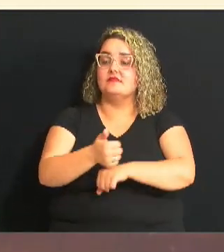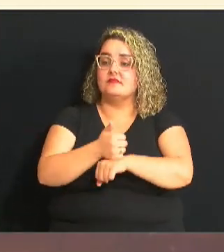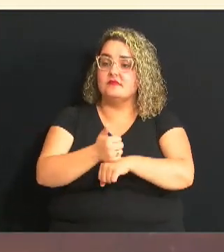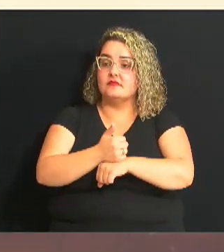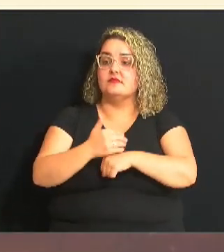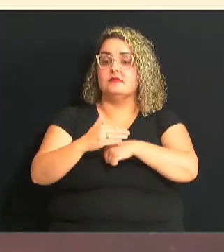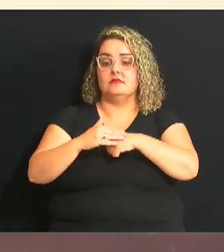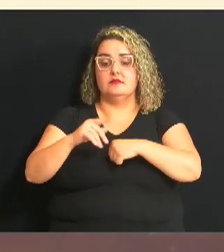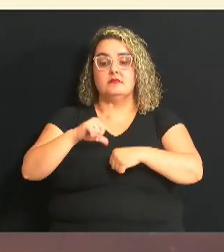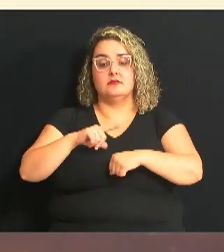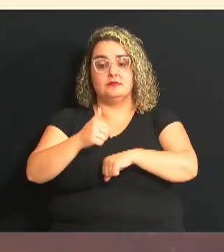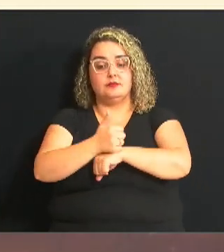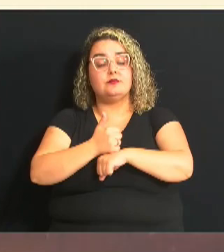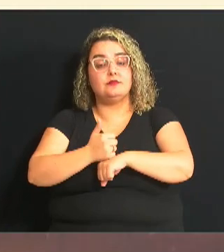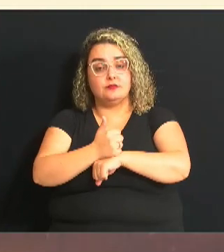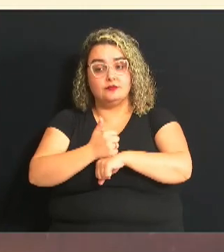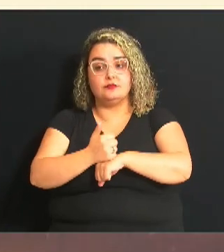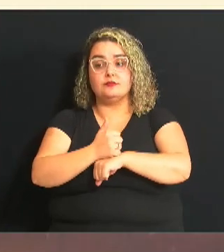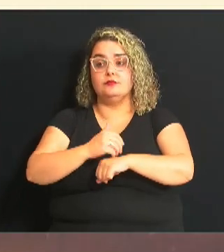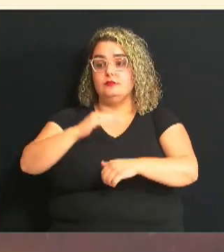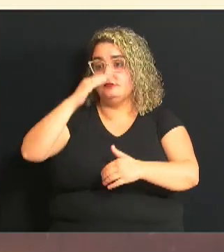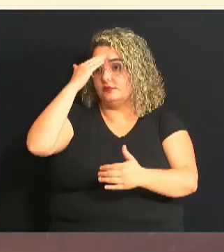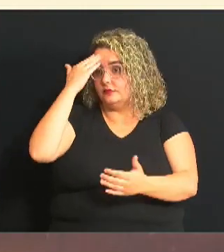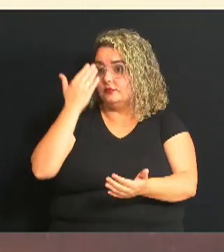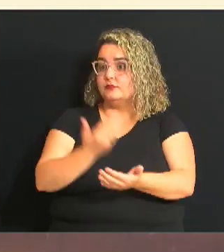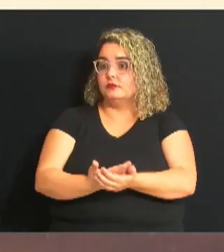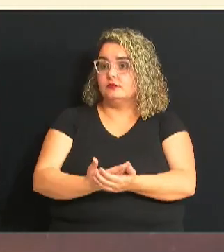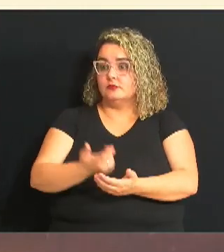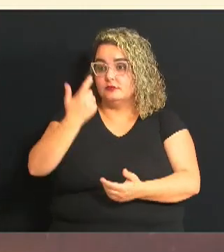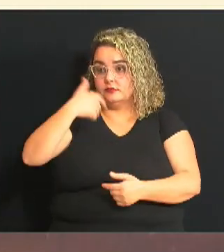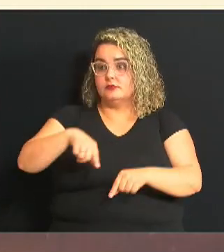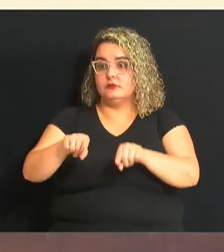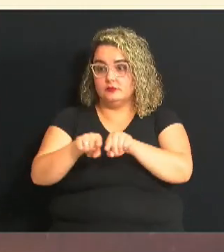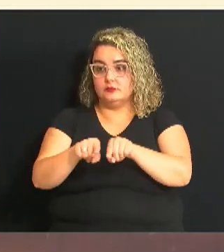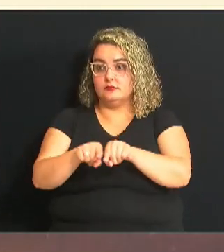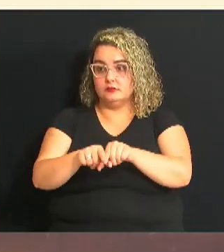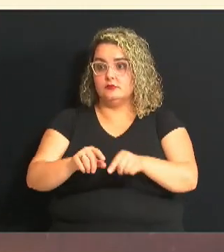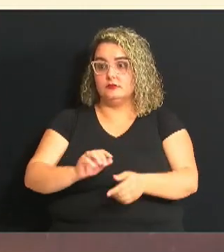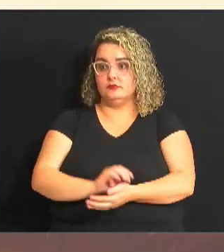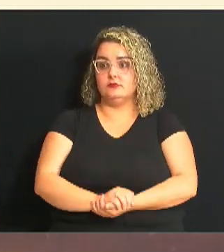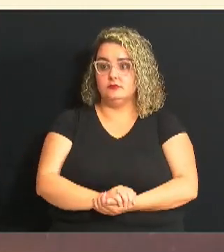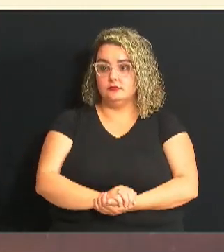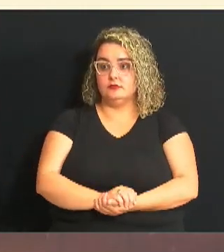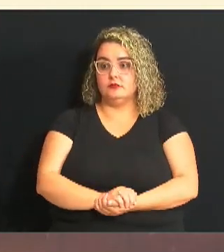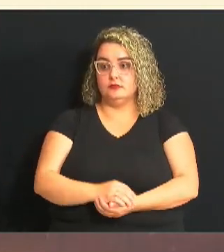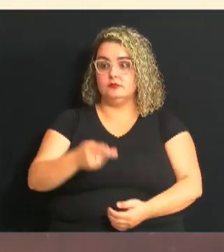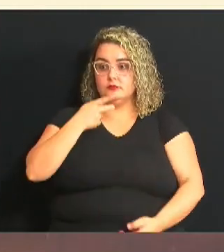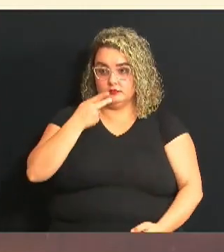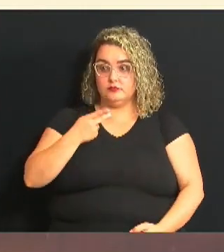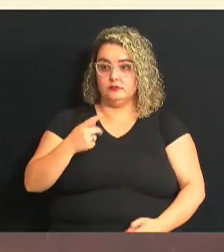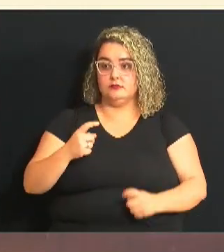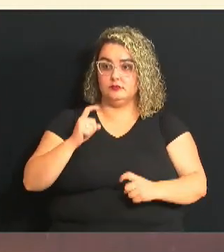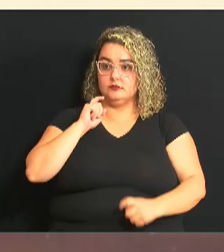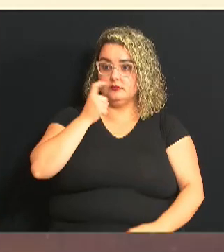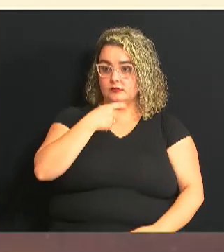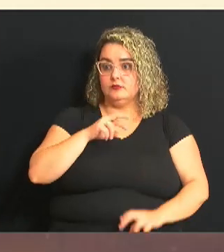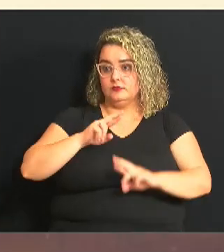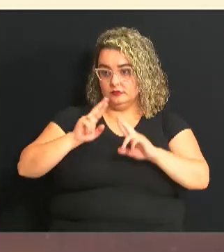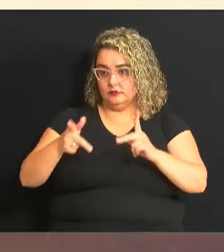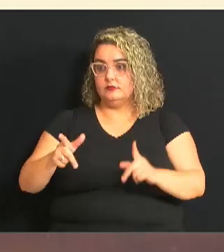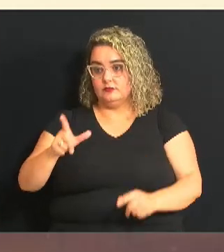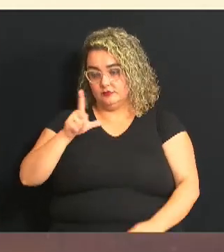pela profissão, que ele abraçou, que eu também tenho, assim, eu falo que eu sou um dentista diferenciado, apesar de ter